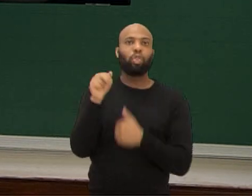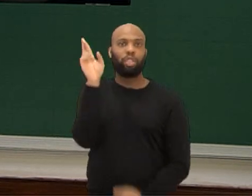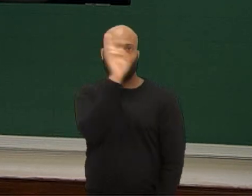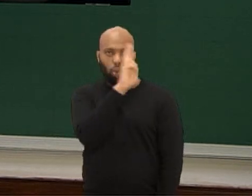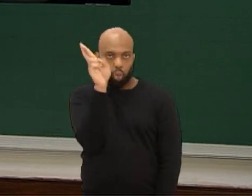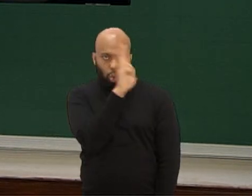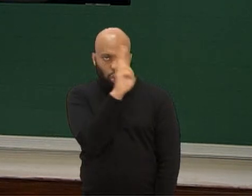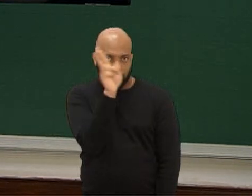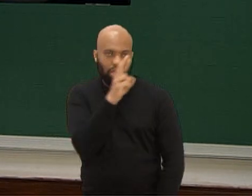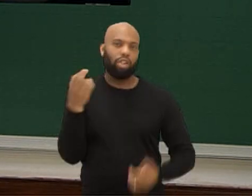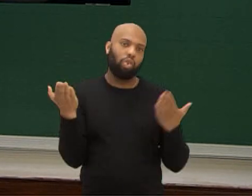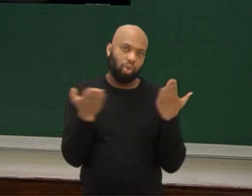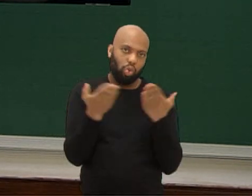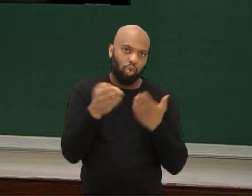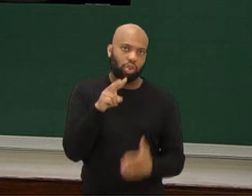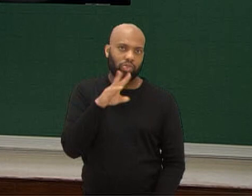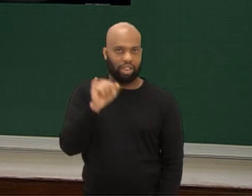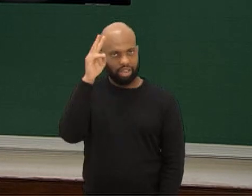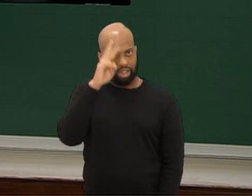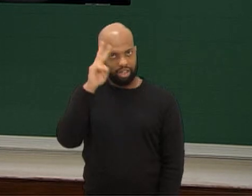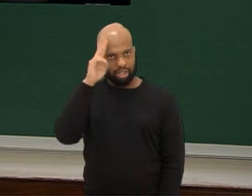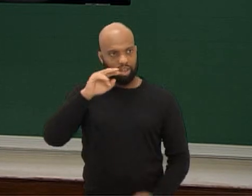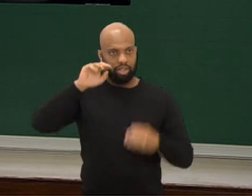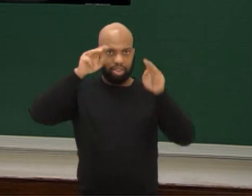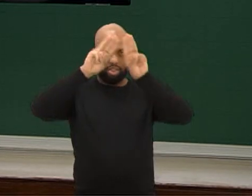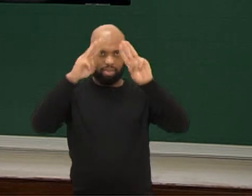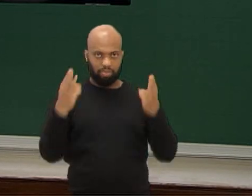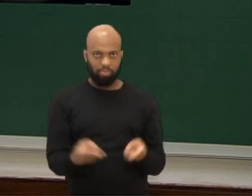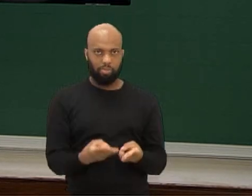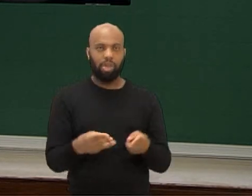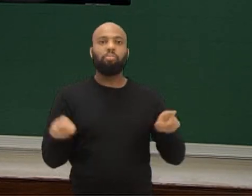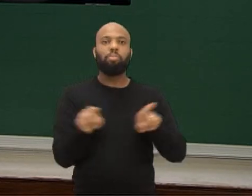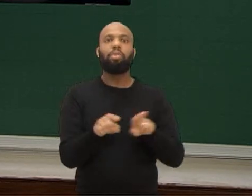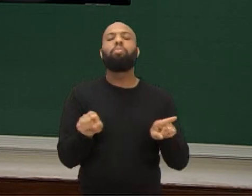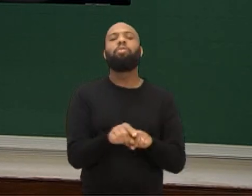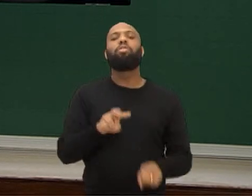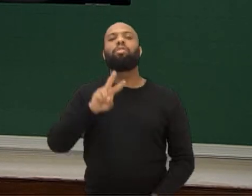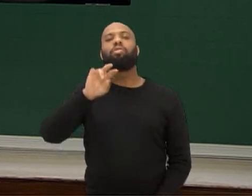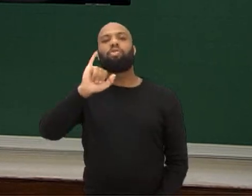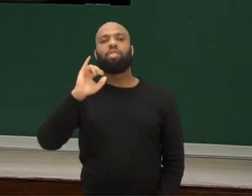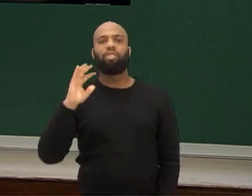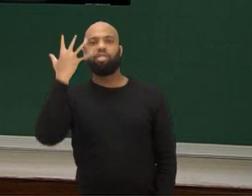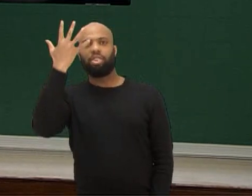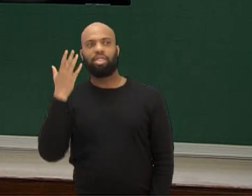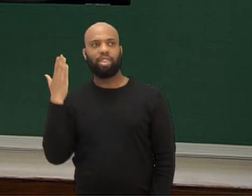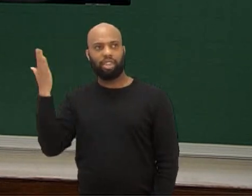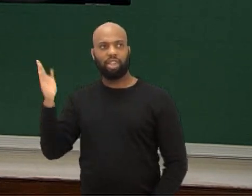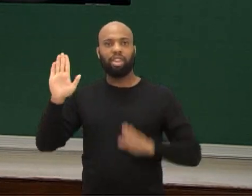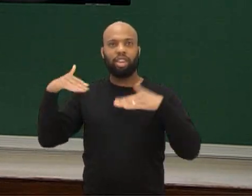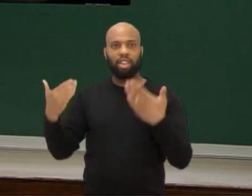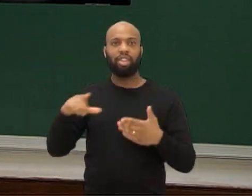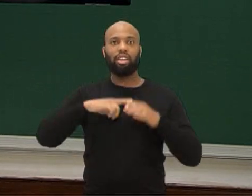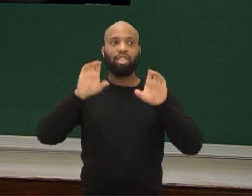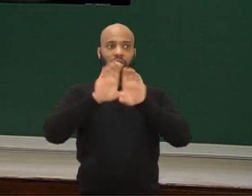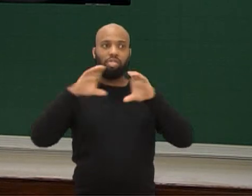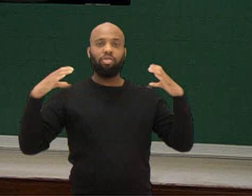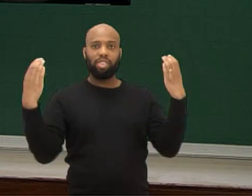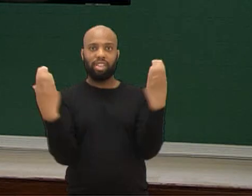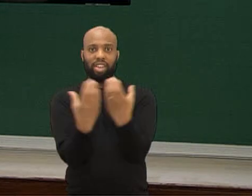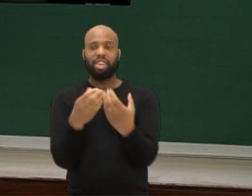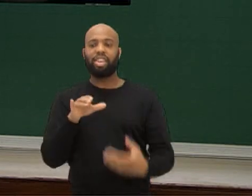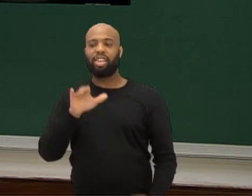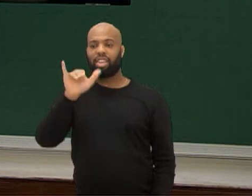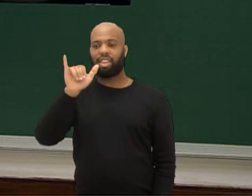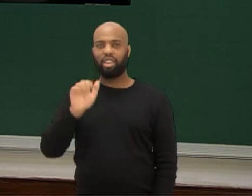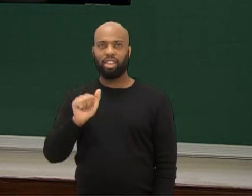Rússia, hoje, quando vocês lembrarem do mapa, e então essa reunião vai acontecer lá. A Conferência de Yalta, ela vai